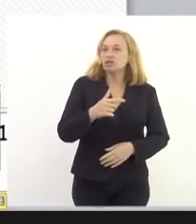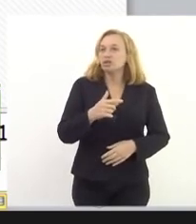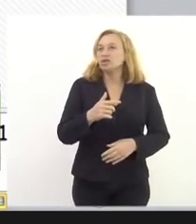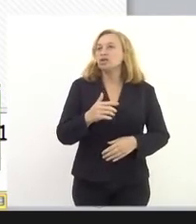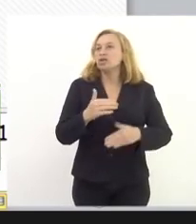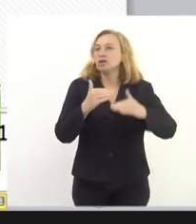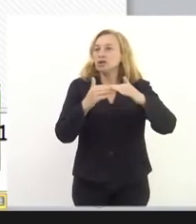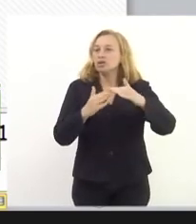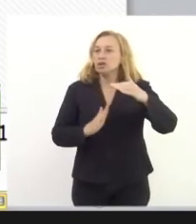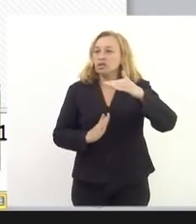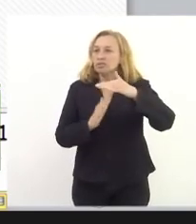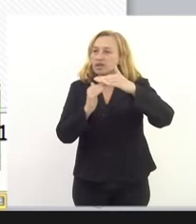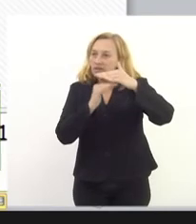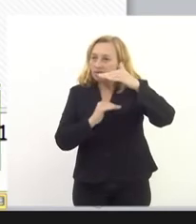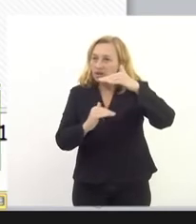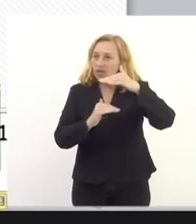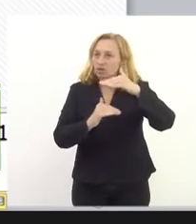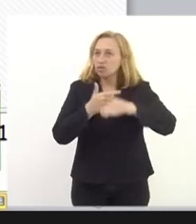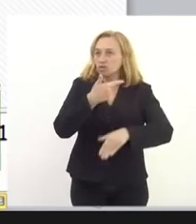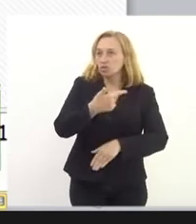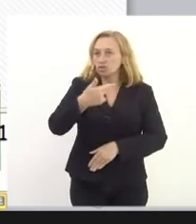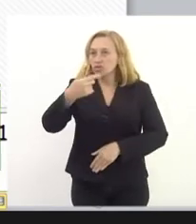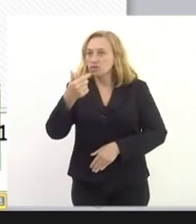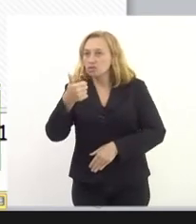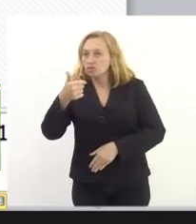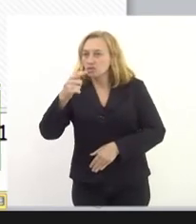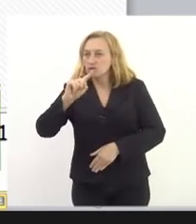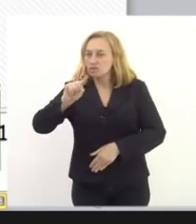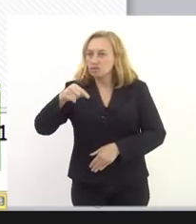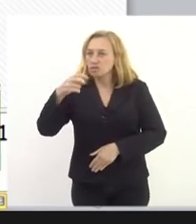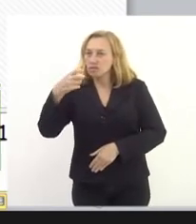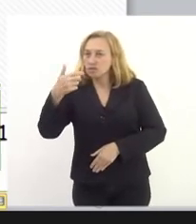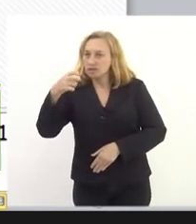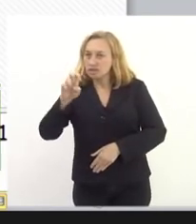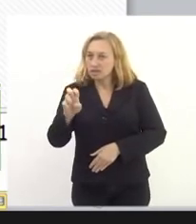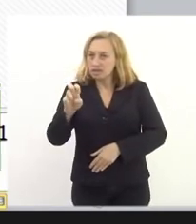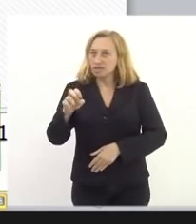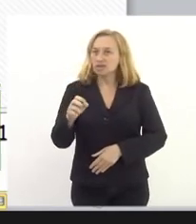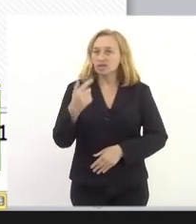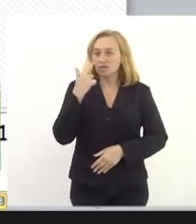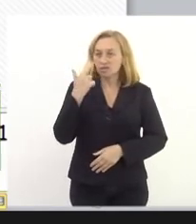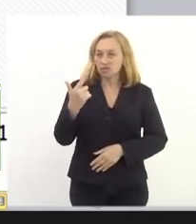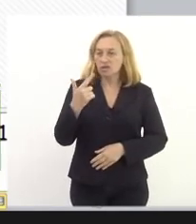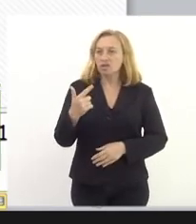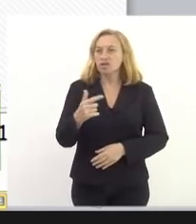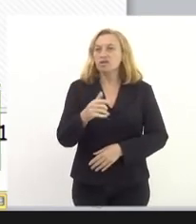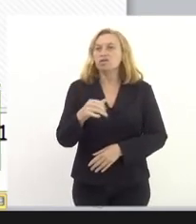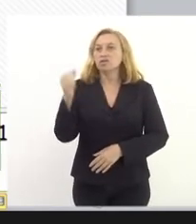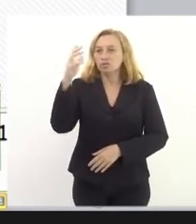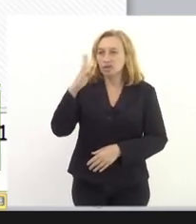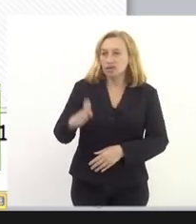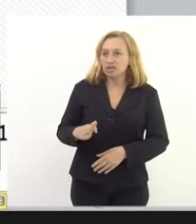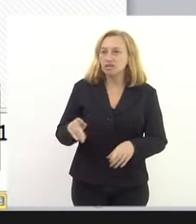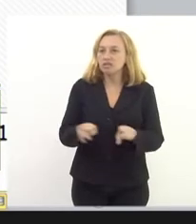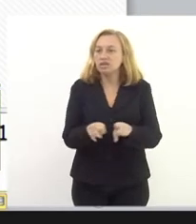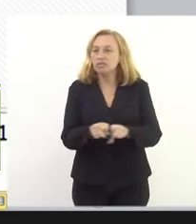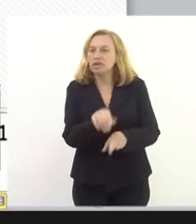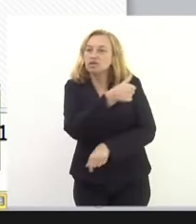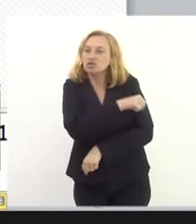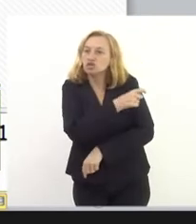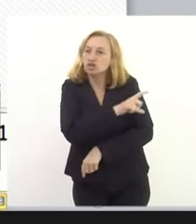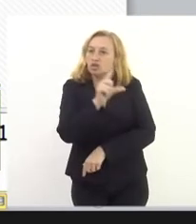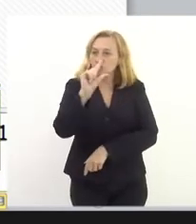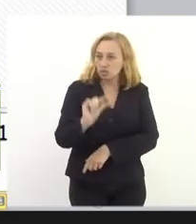a gente tem um valor da inflação no Brasil um pouco maior, no Rio de Janeiro um pouco